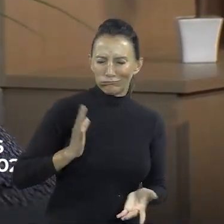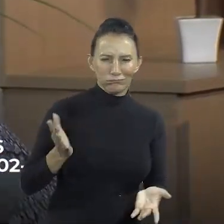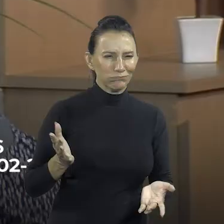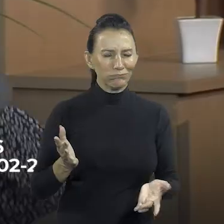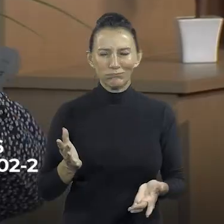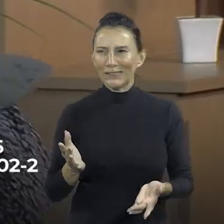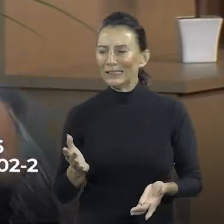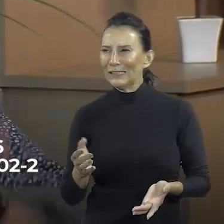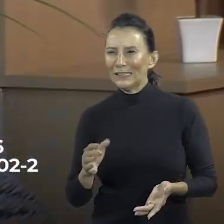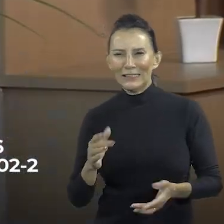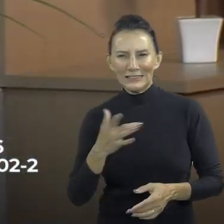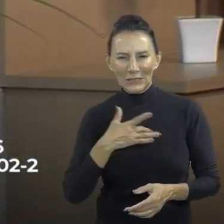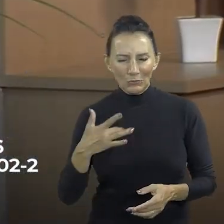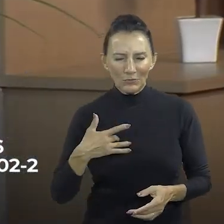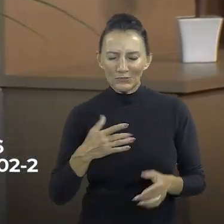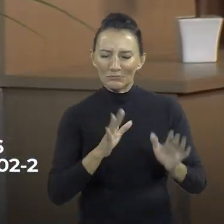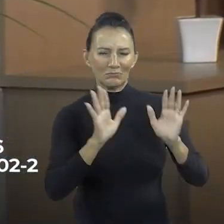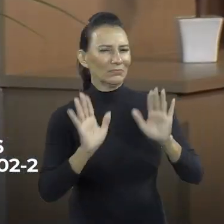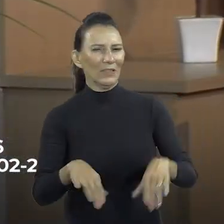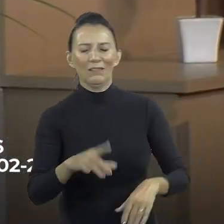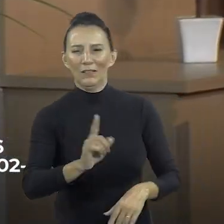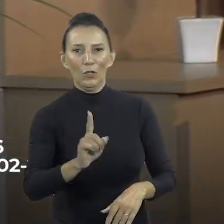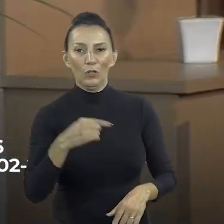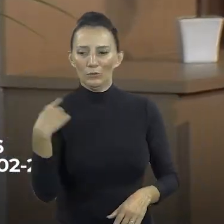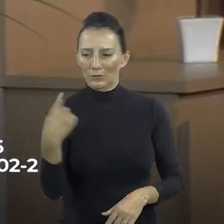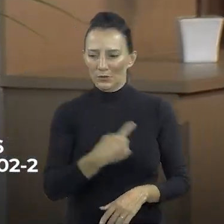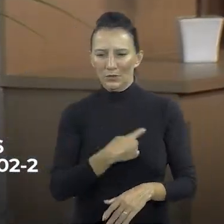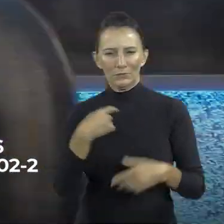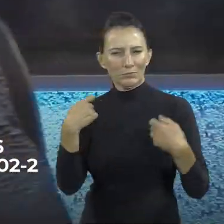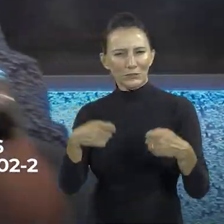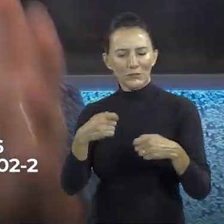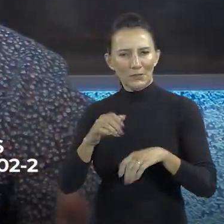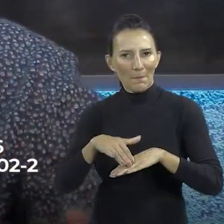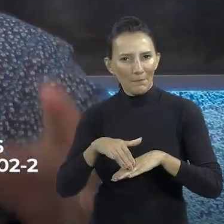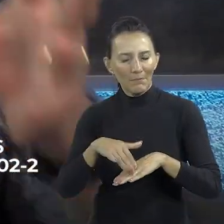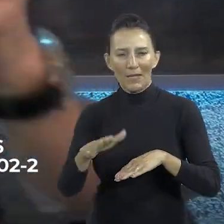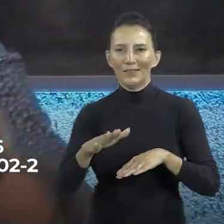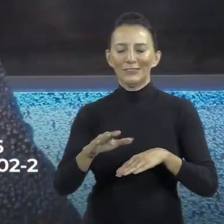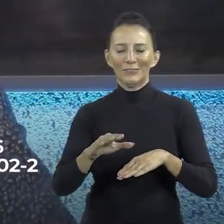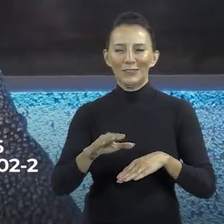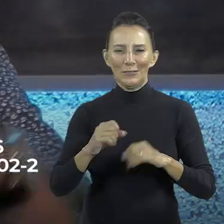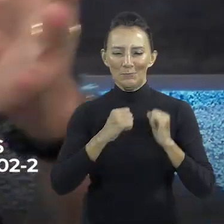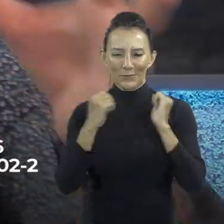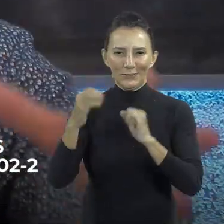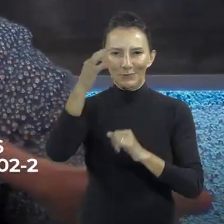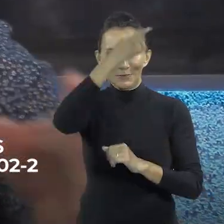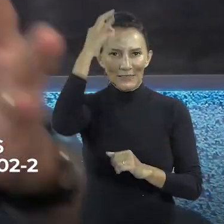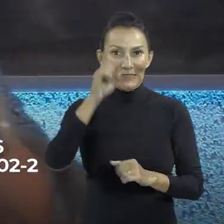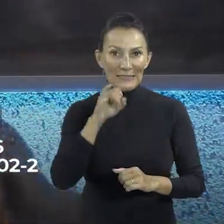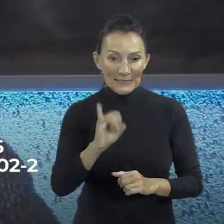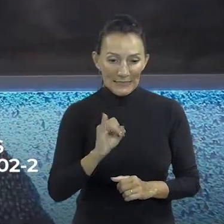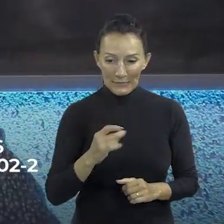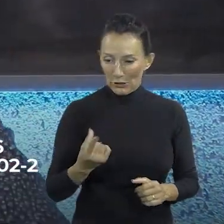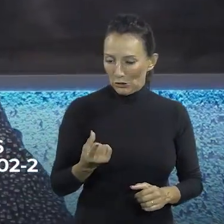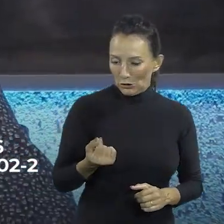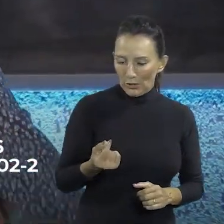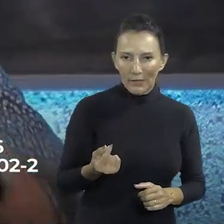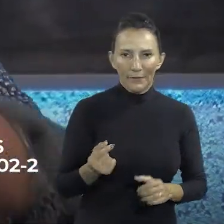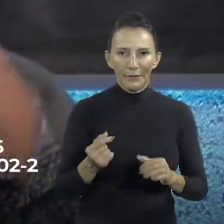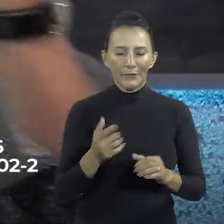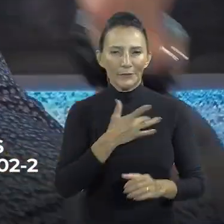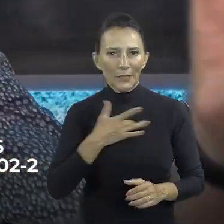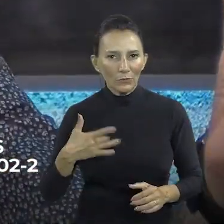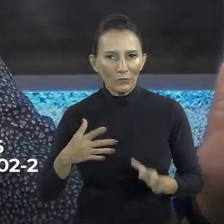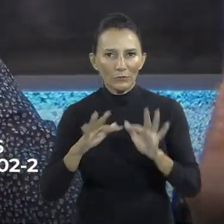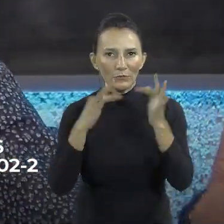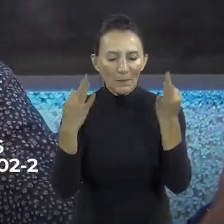muito mais do que saúde, é do poder do Espírito Santo. Se eu tiver o dinheiro, a saúde, uma família ajustada e